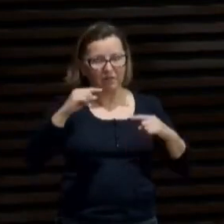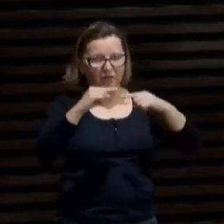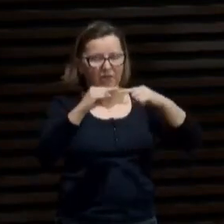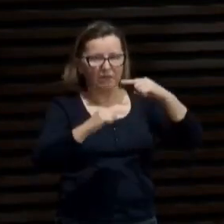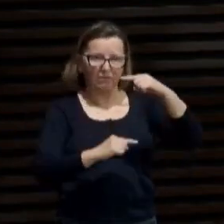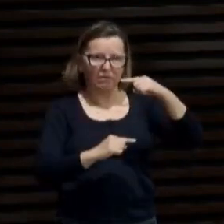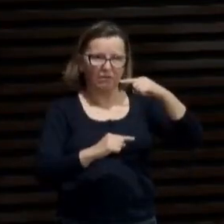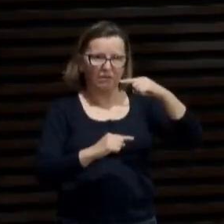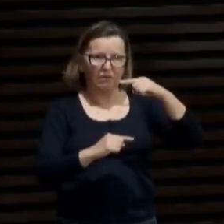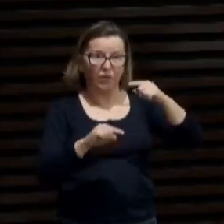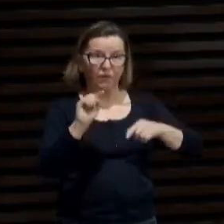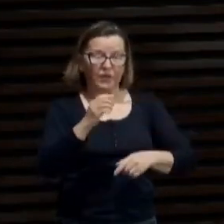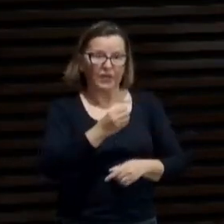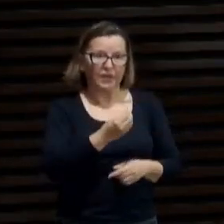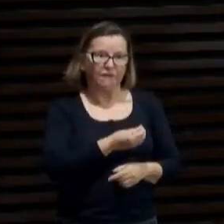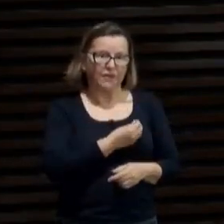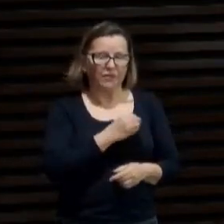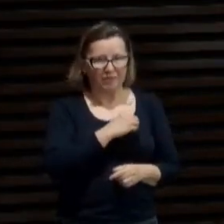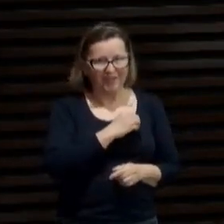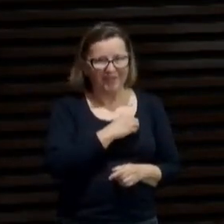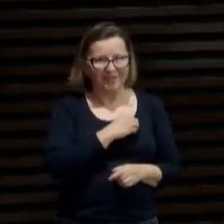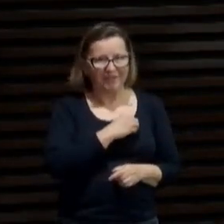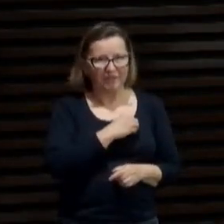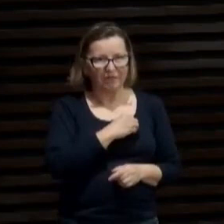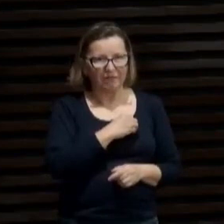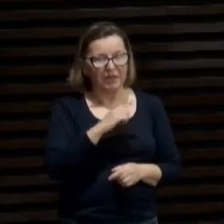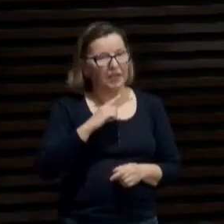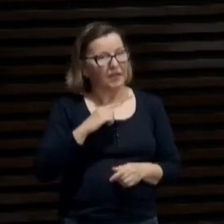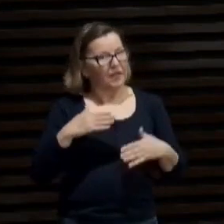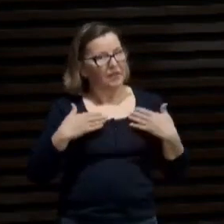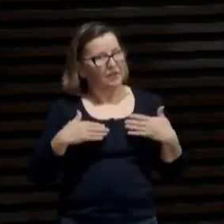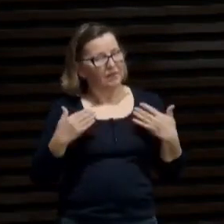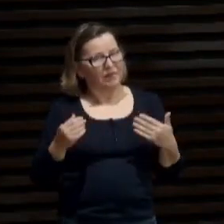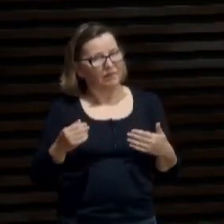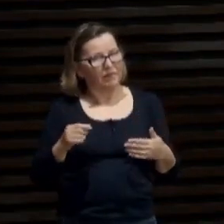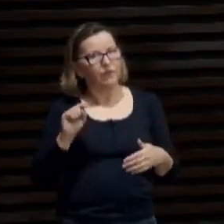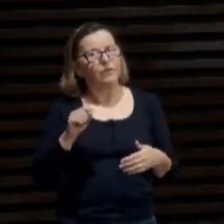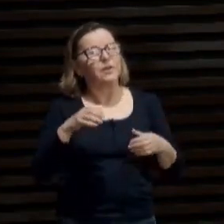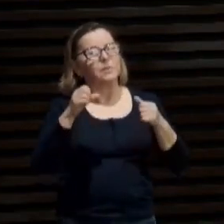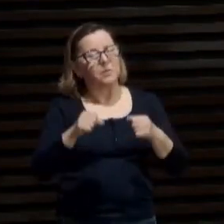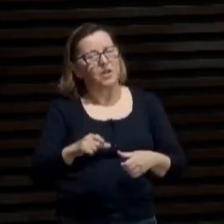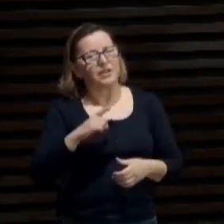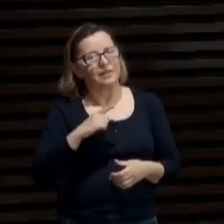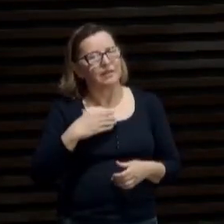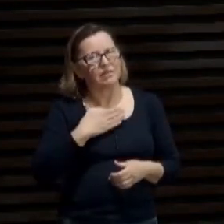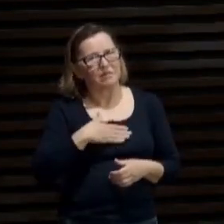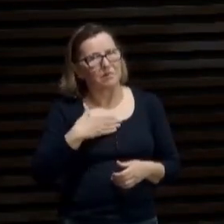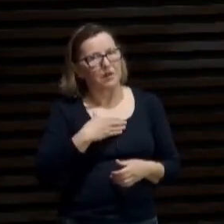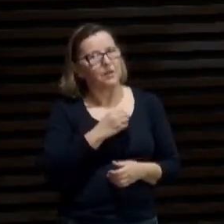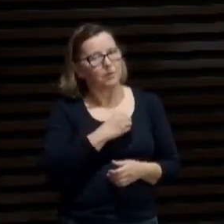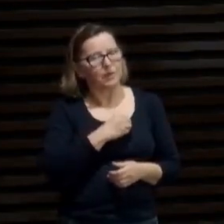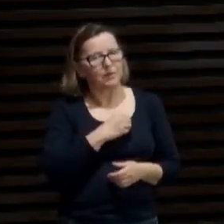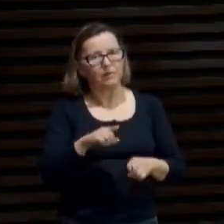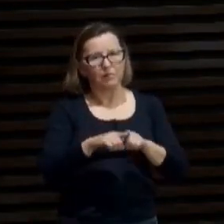incompatível que você viva em pecado e tenha alegria. Você pode sim ter um prazer ali no pecado,